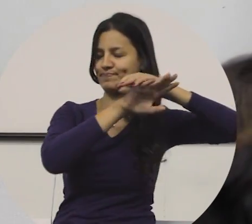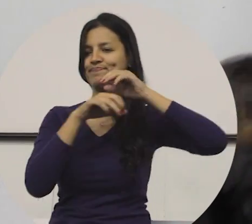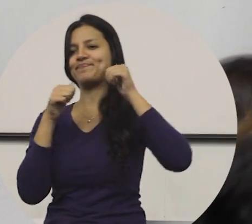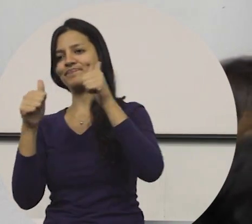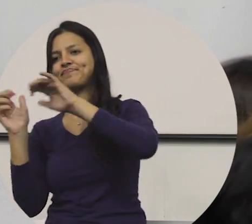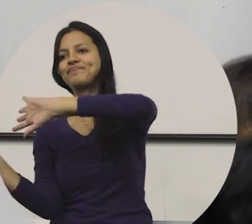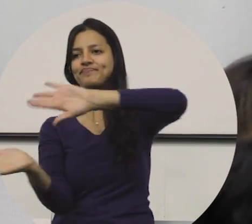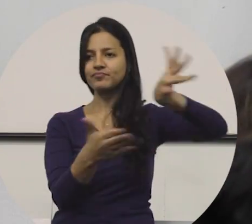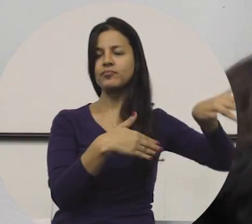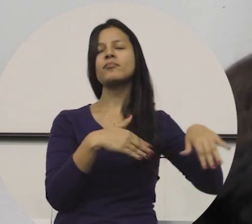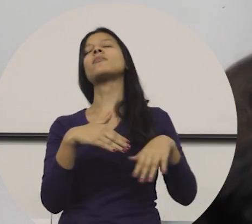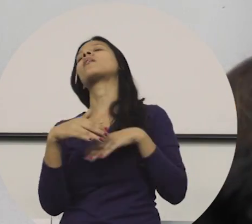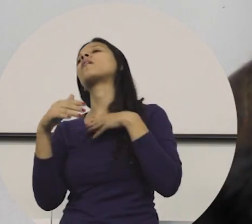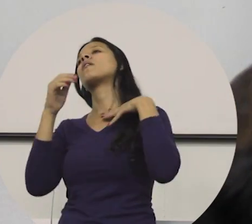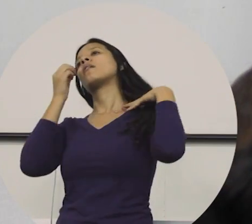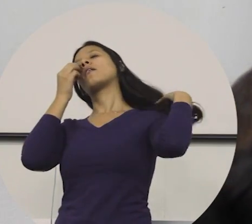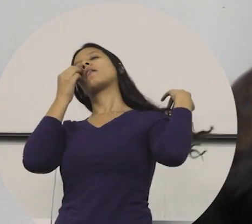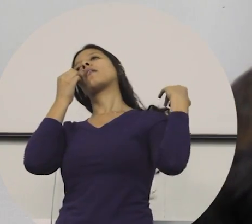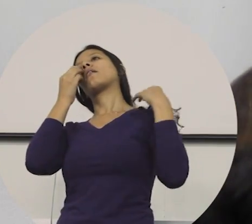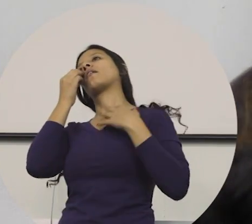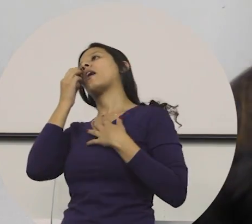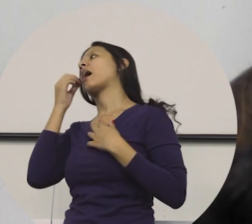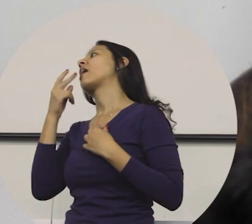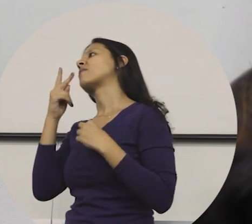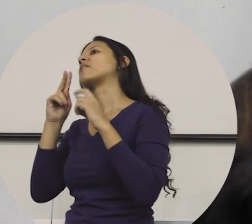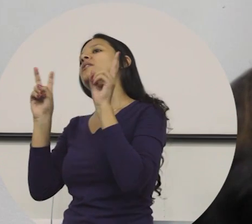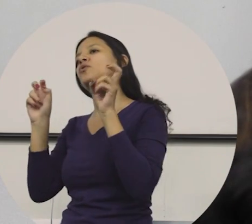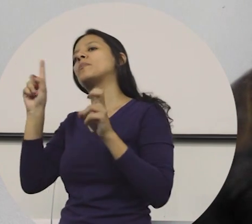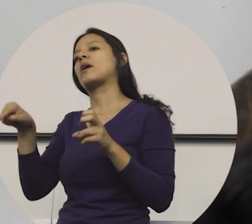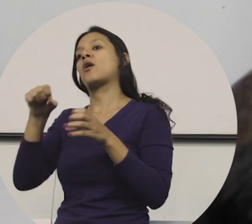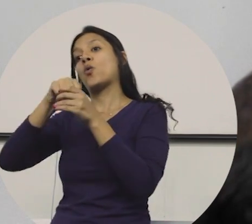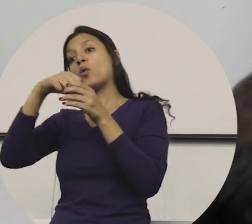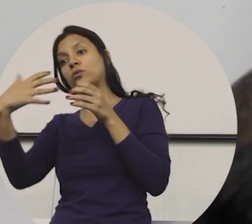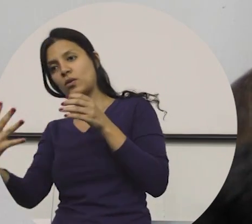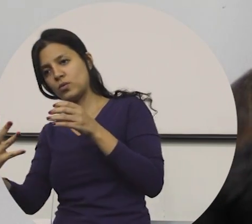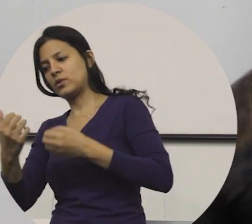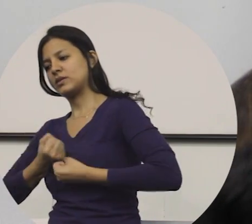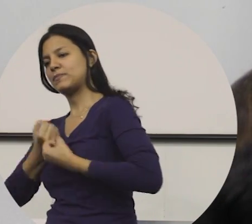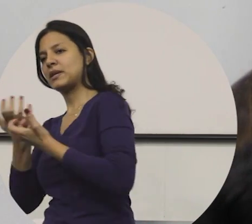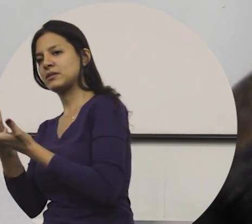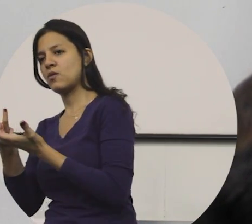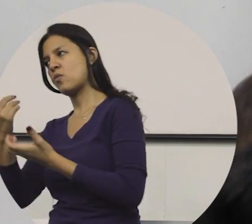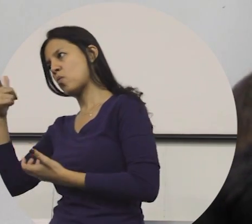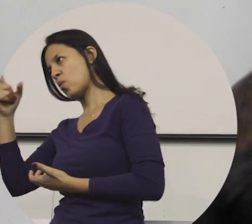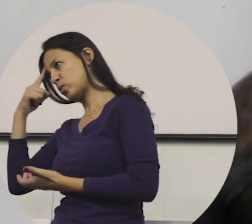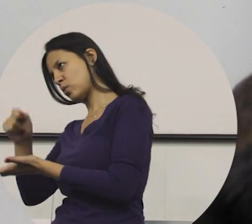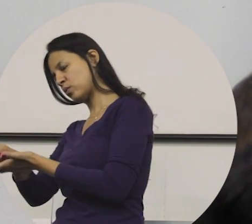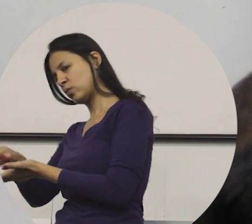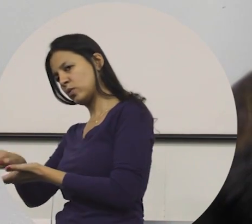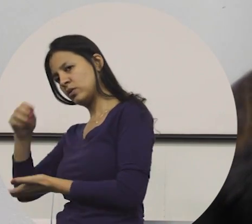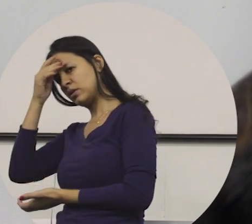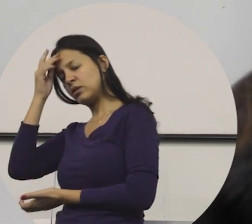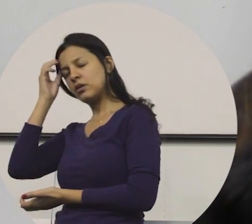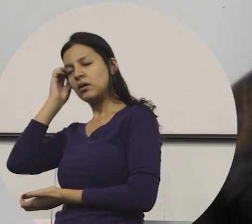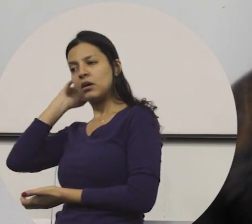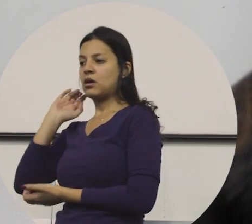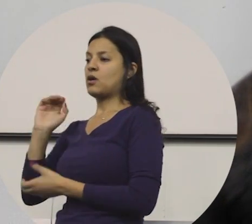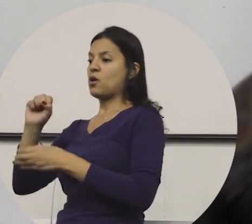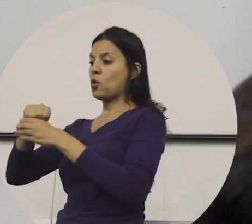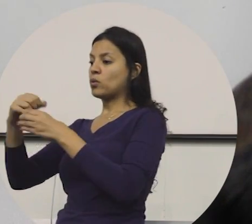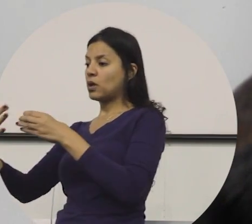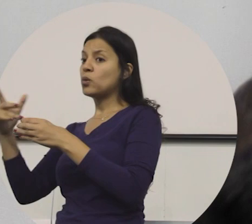Aí ele vai dizer, que aí ele vai chamar, né, de expressão de conteúdo. O conteúdo é essa parte